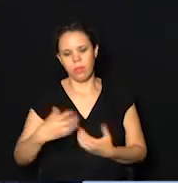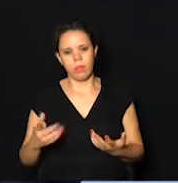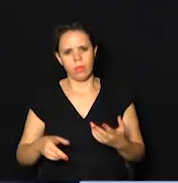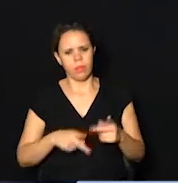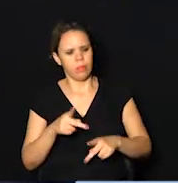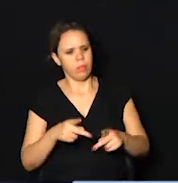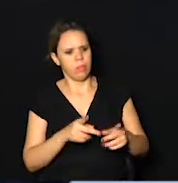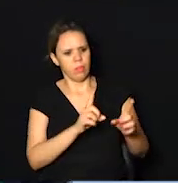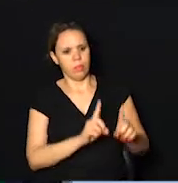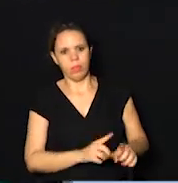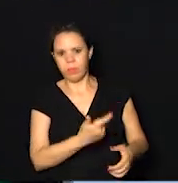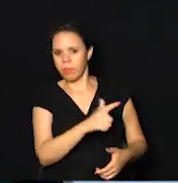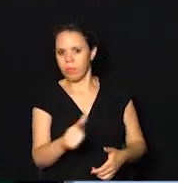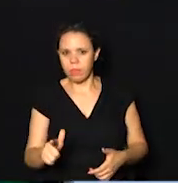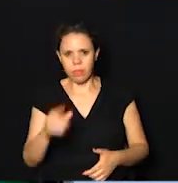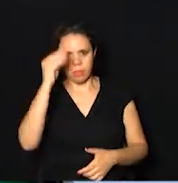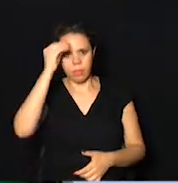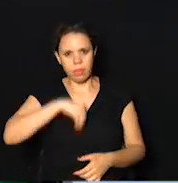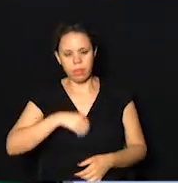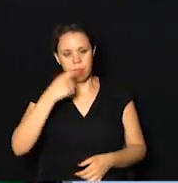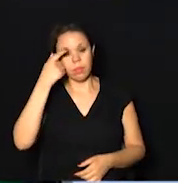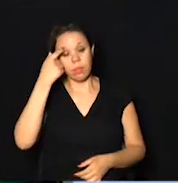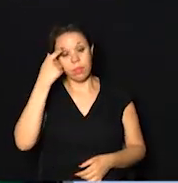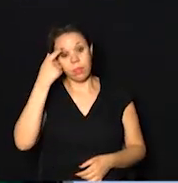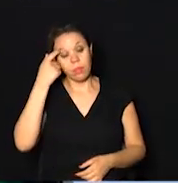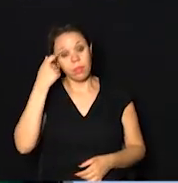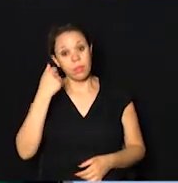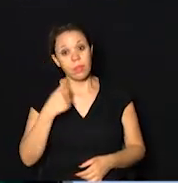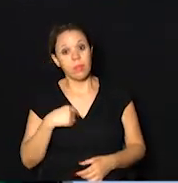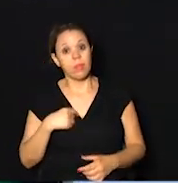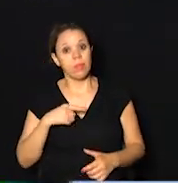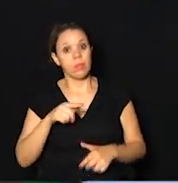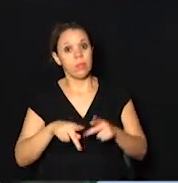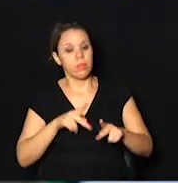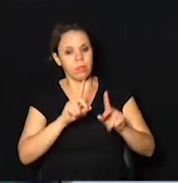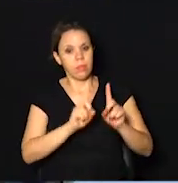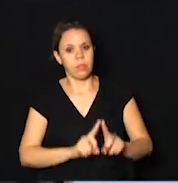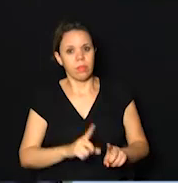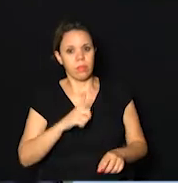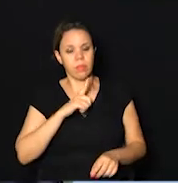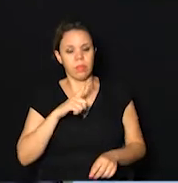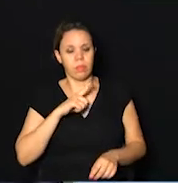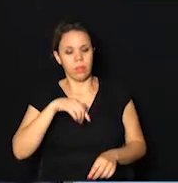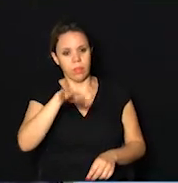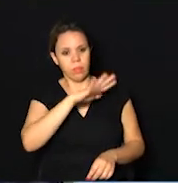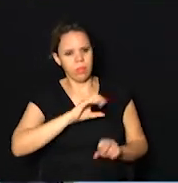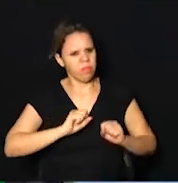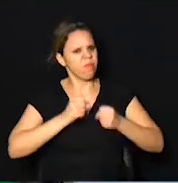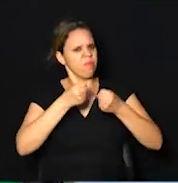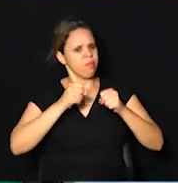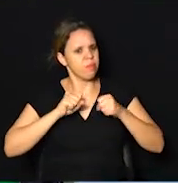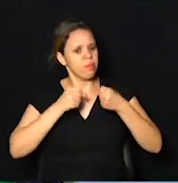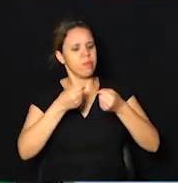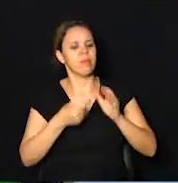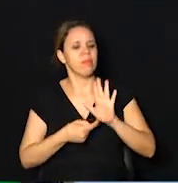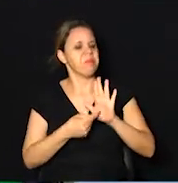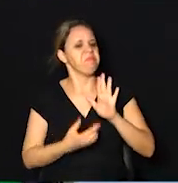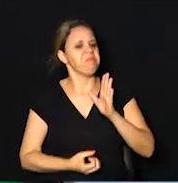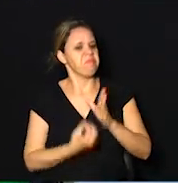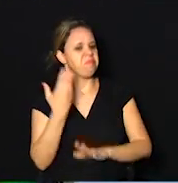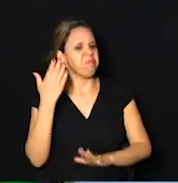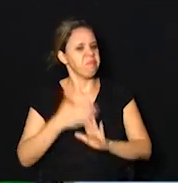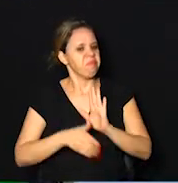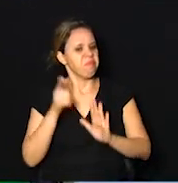que os atletas paralímpicos não tem entendeu eles que os atletas farão com deficiência que eles têm vamos colocar